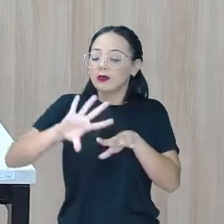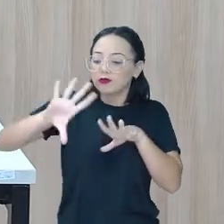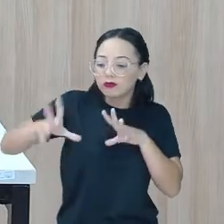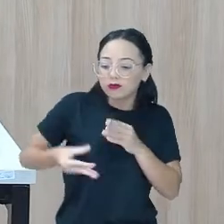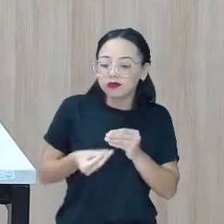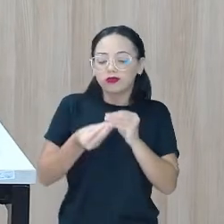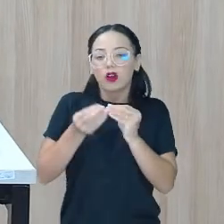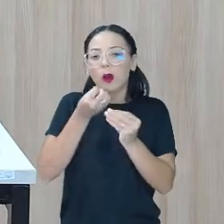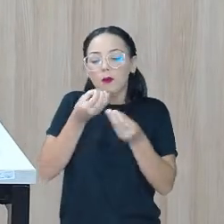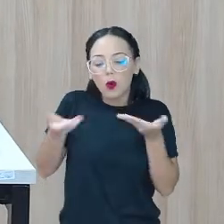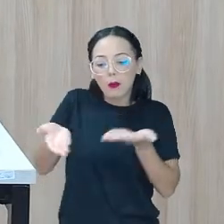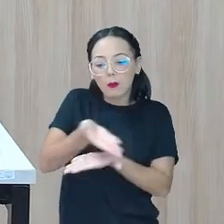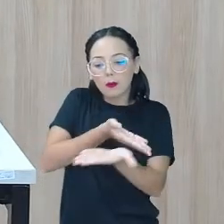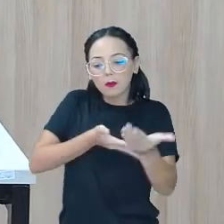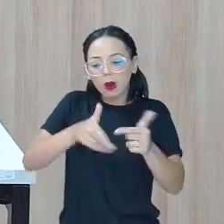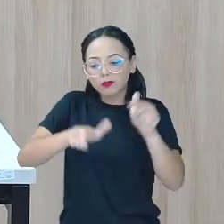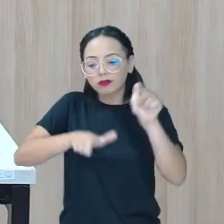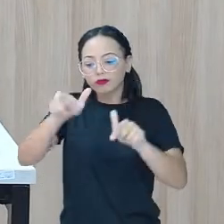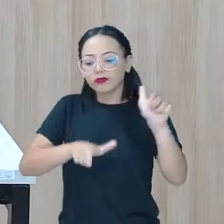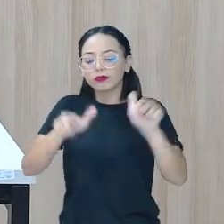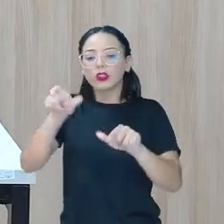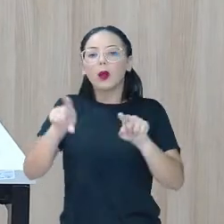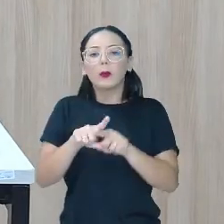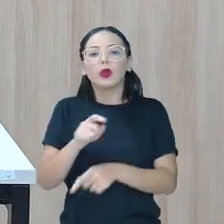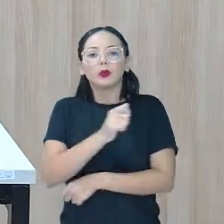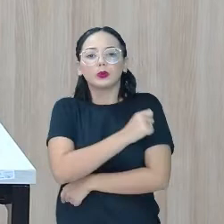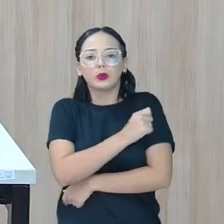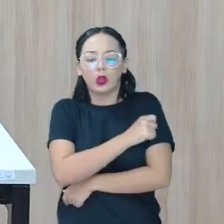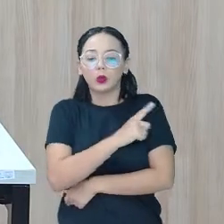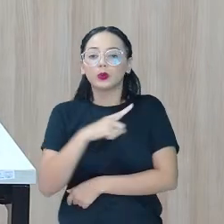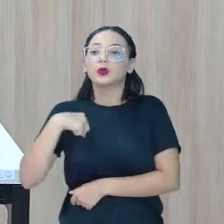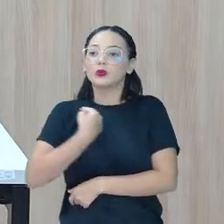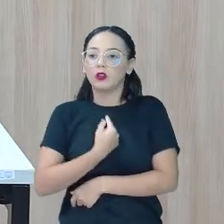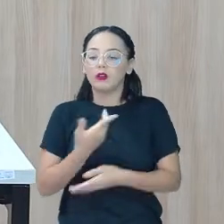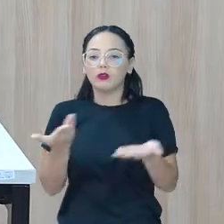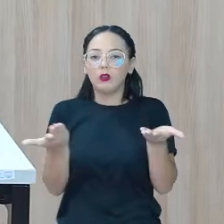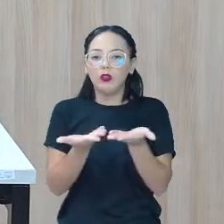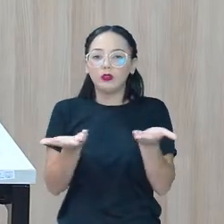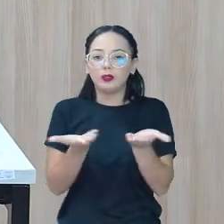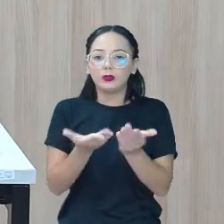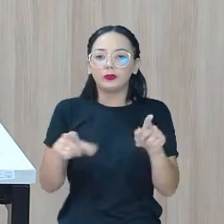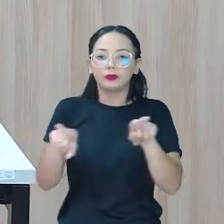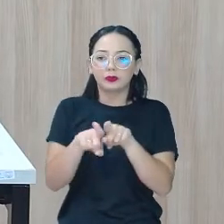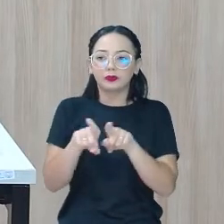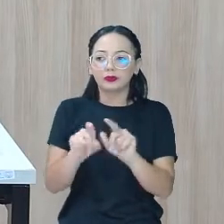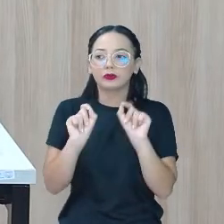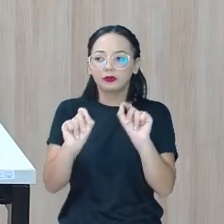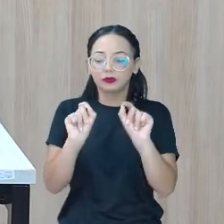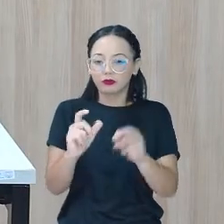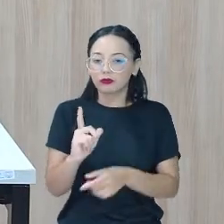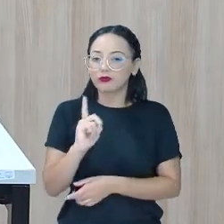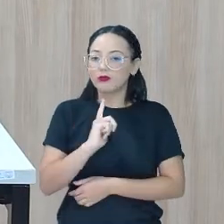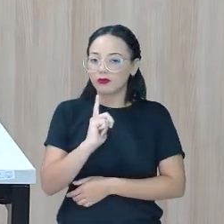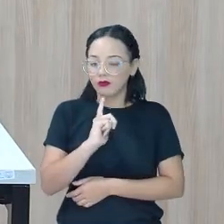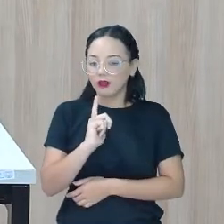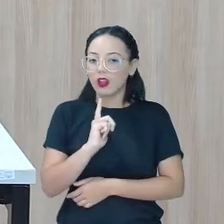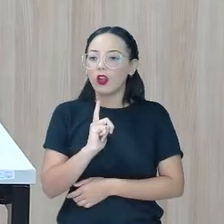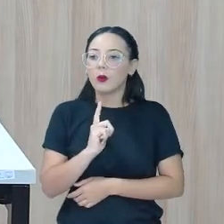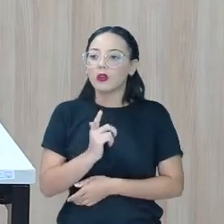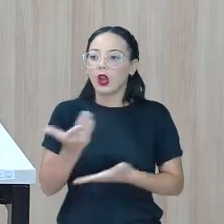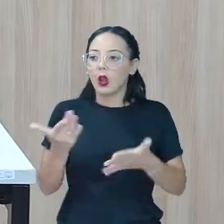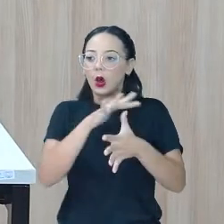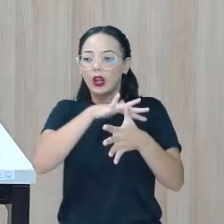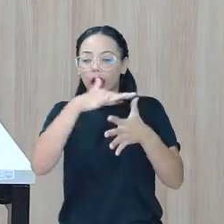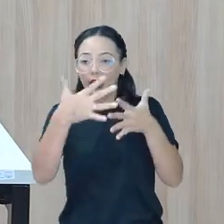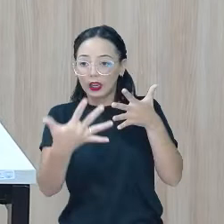engajante, envolvendo o maior número aí de alunos, nós estamos aqui com a questão do, né, da